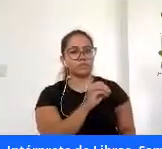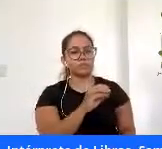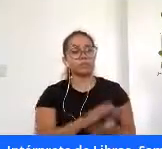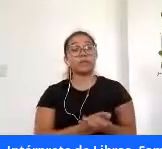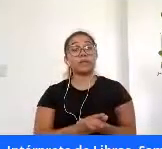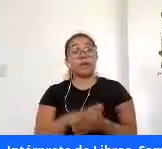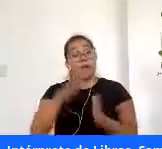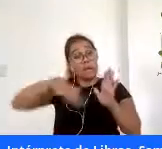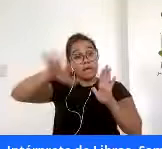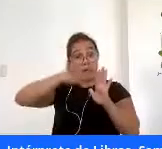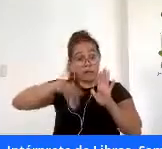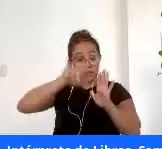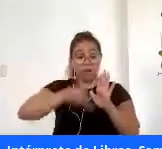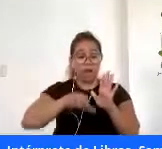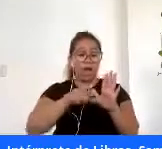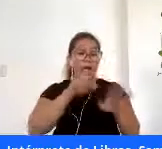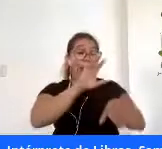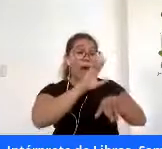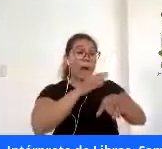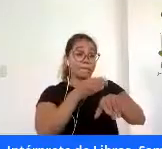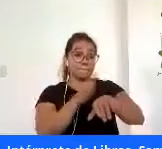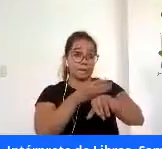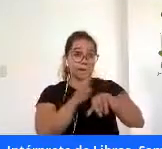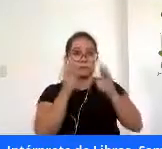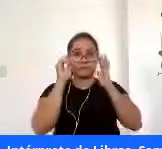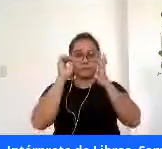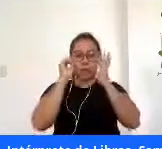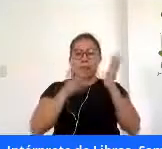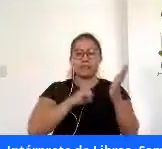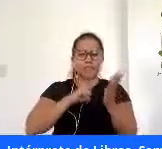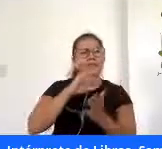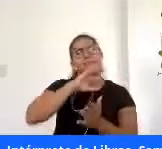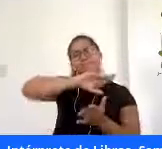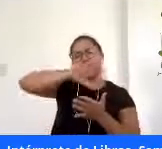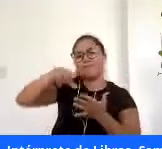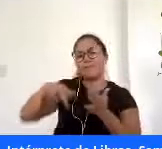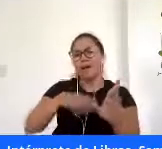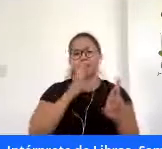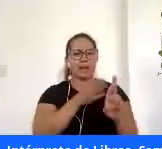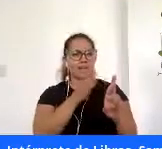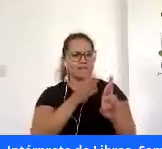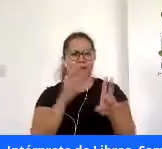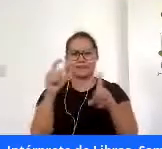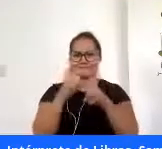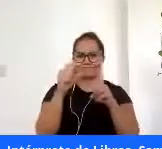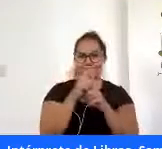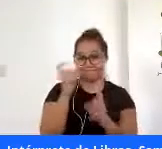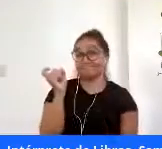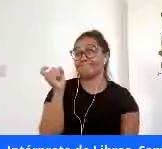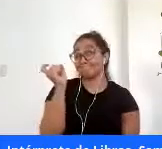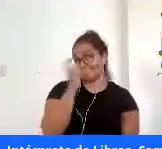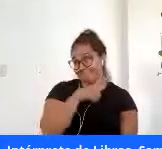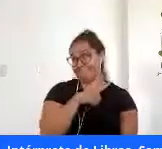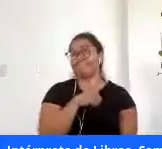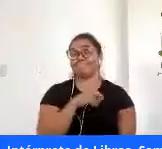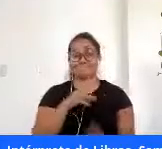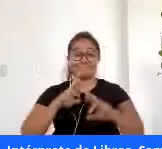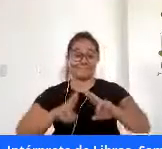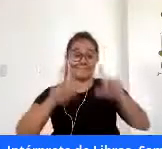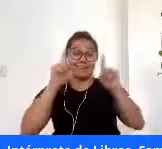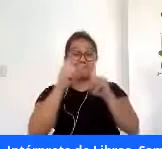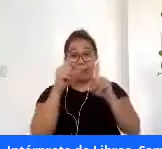de substância branca. E a literatura vem trazendo várias palavras aqui difíceis, né, mostrando palavras diferentes,